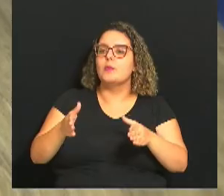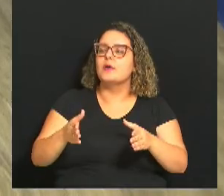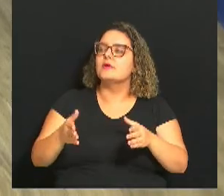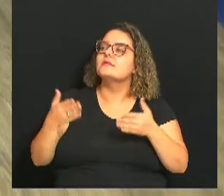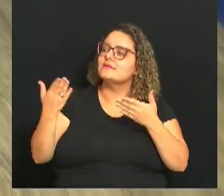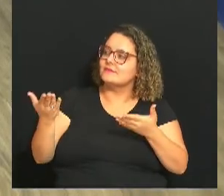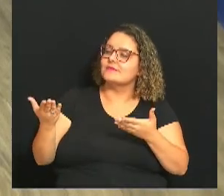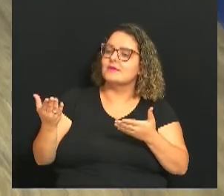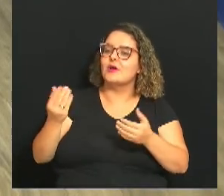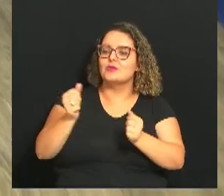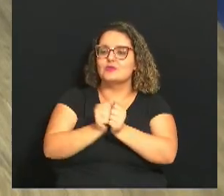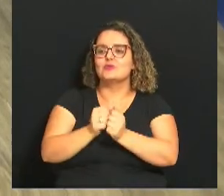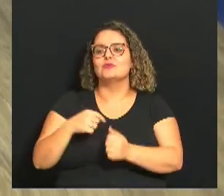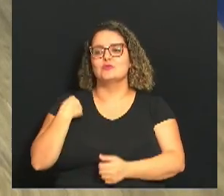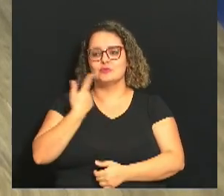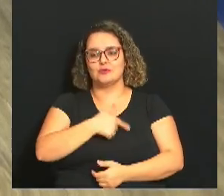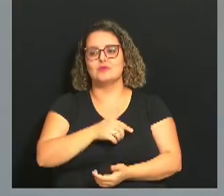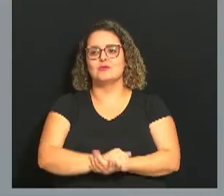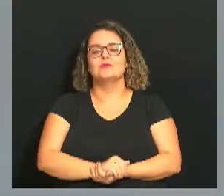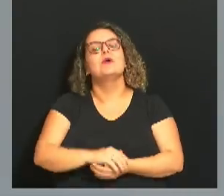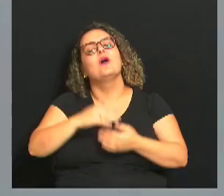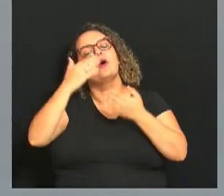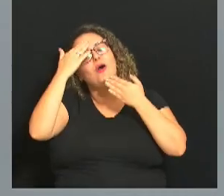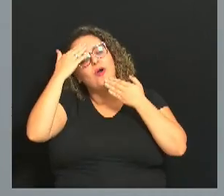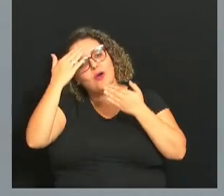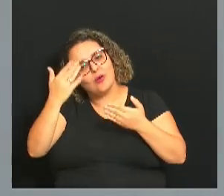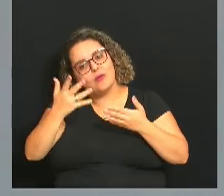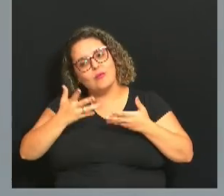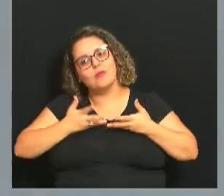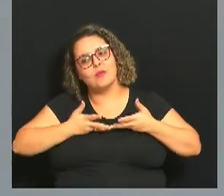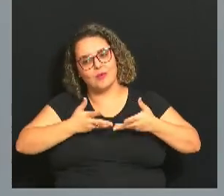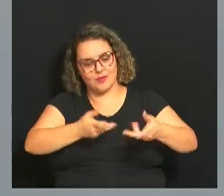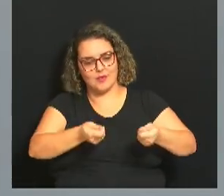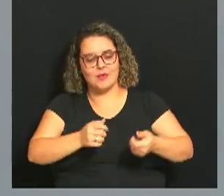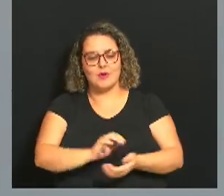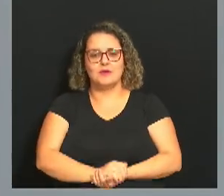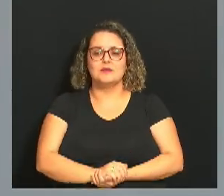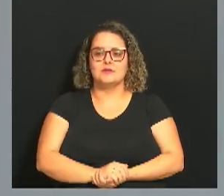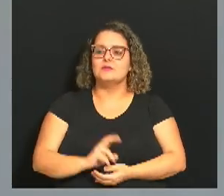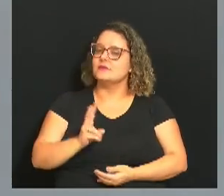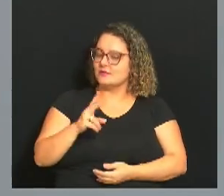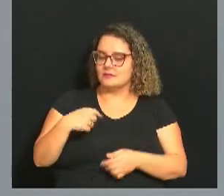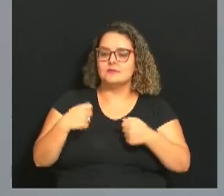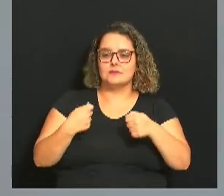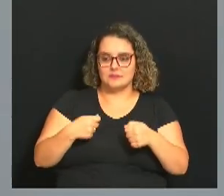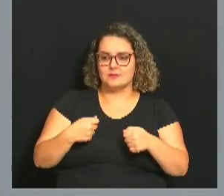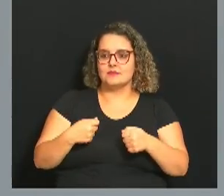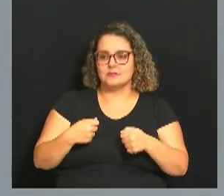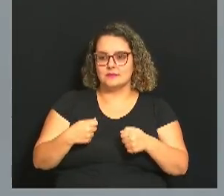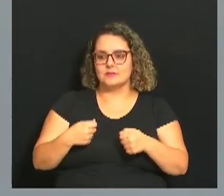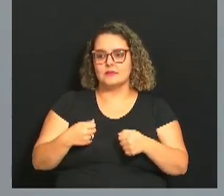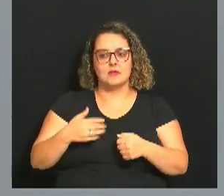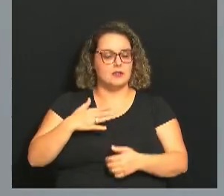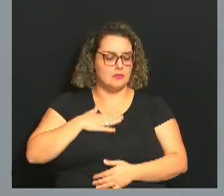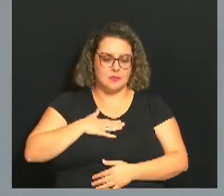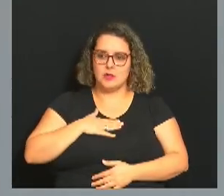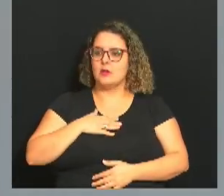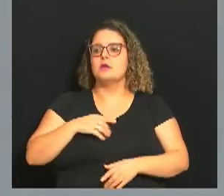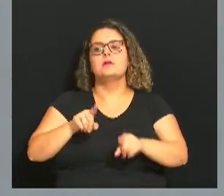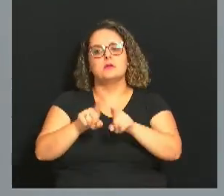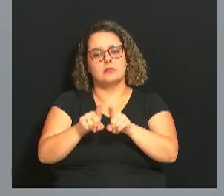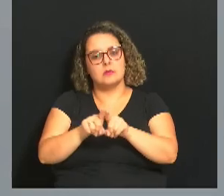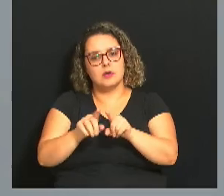aqui conosco. Eu agradeço o convite. Sempre que vocês precisarem de alguma demanda, não só minha, mas dos meus colegas